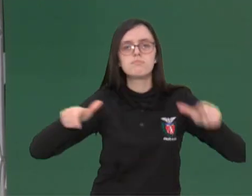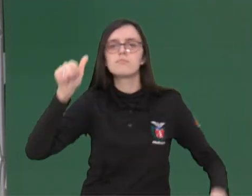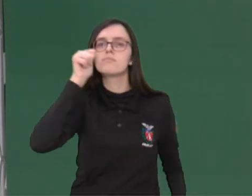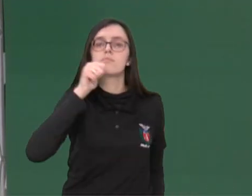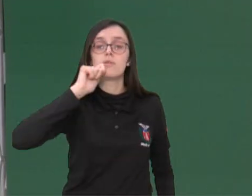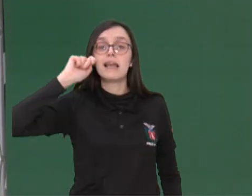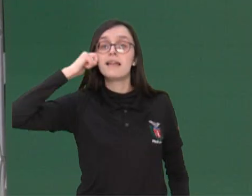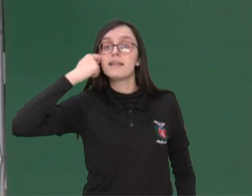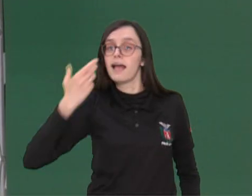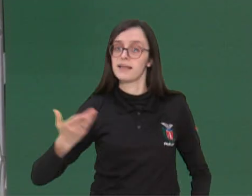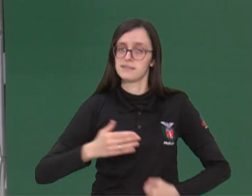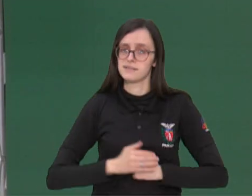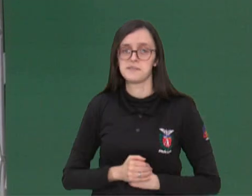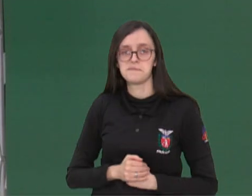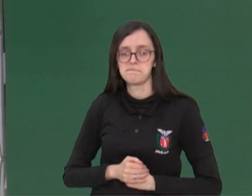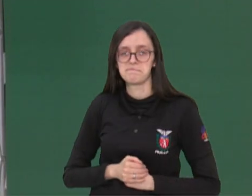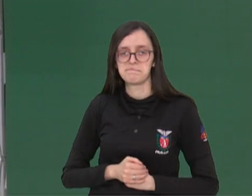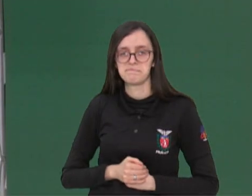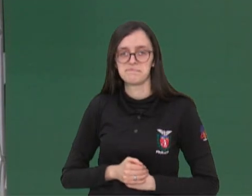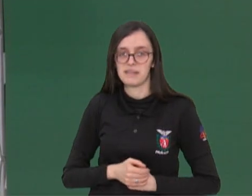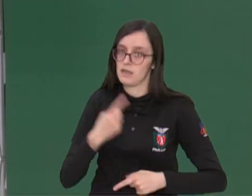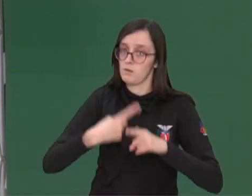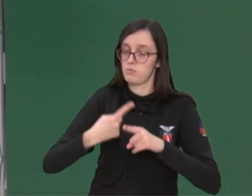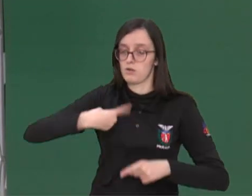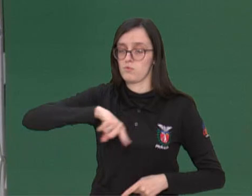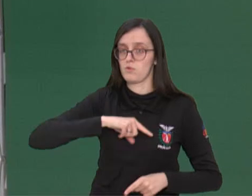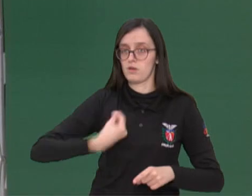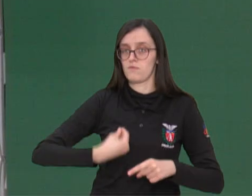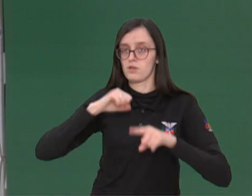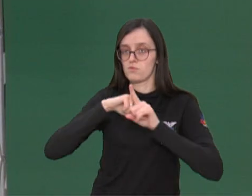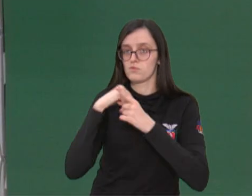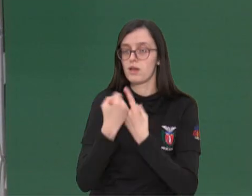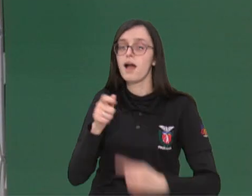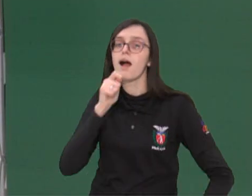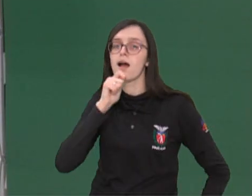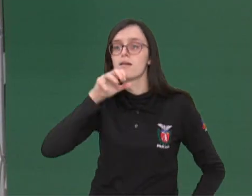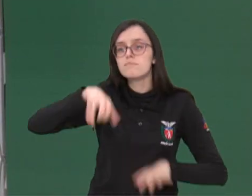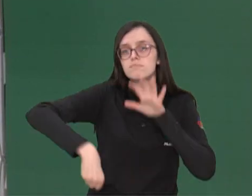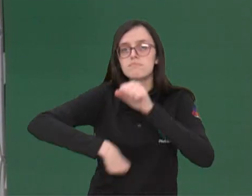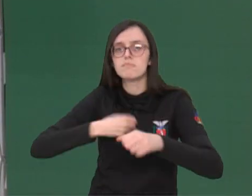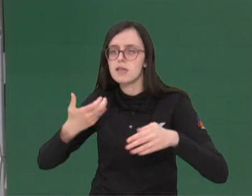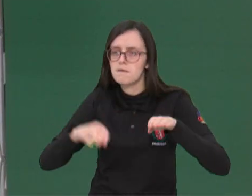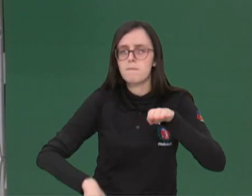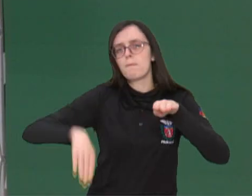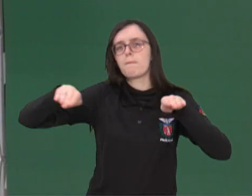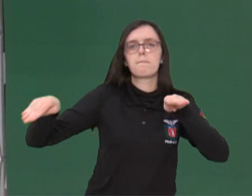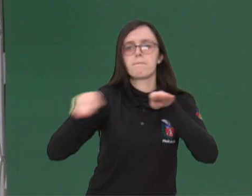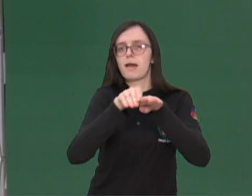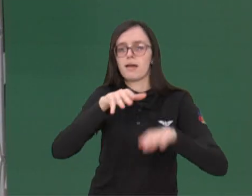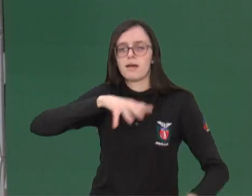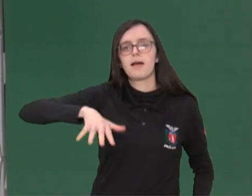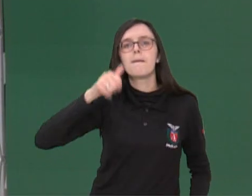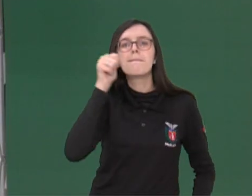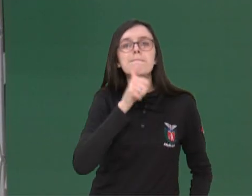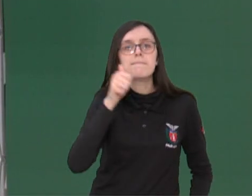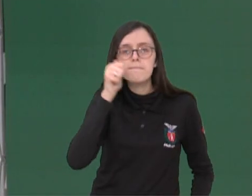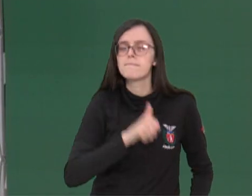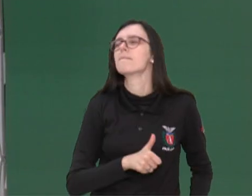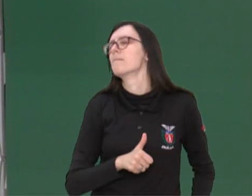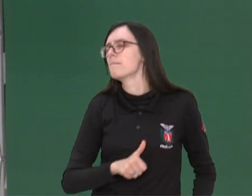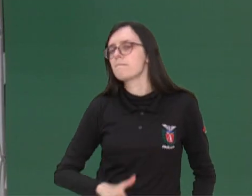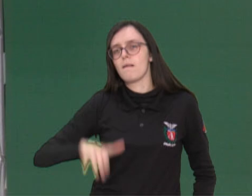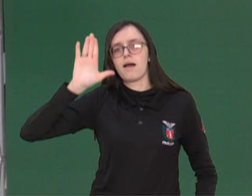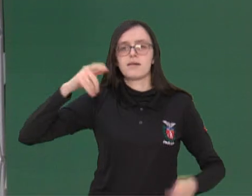mulheres negras. Porque a nossa sociedade, que ainda busca por uma equidade na questão feminina, muito